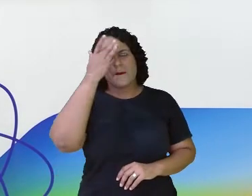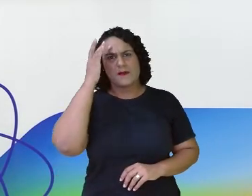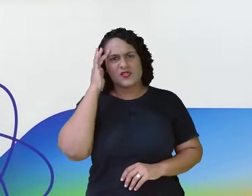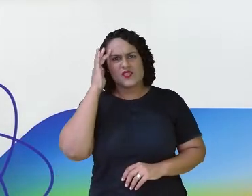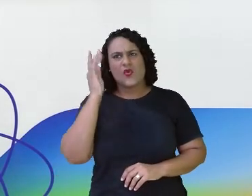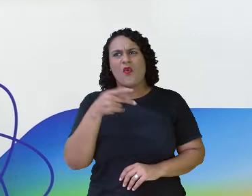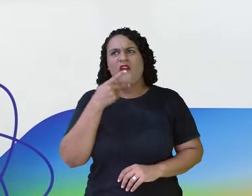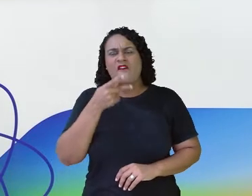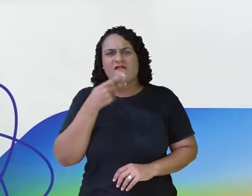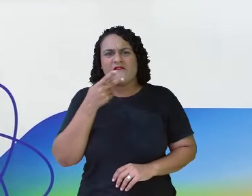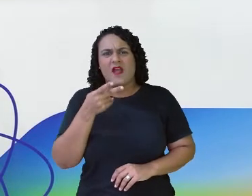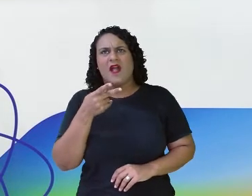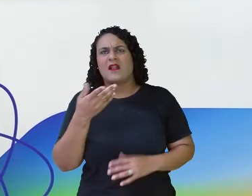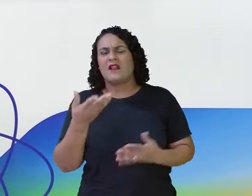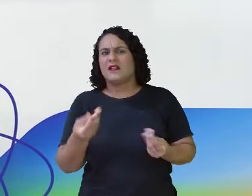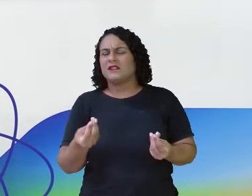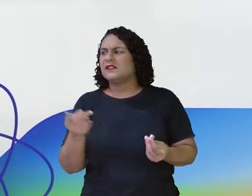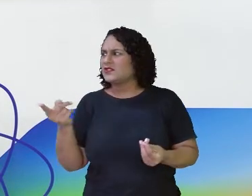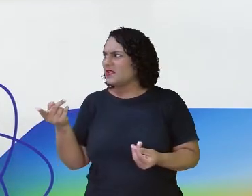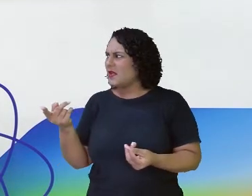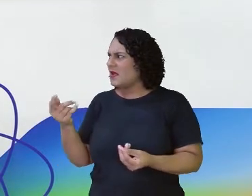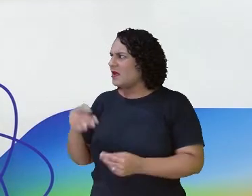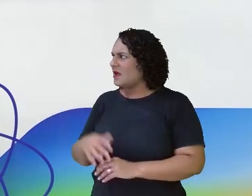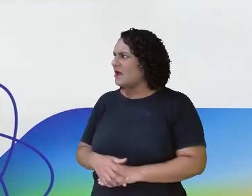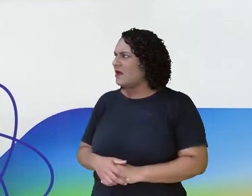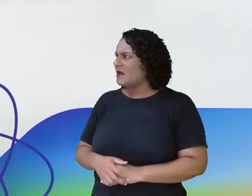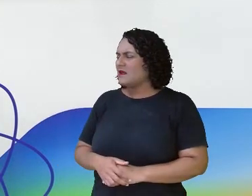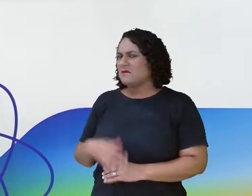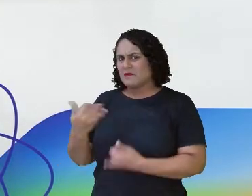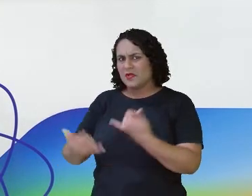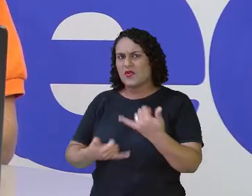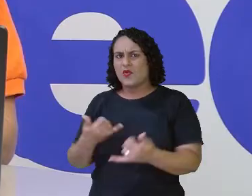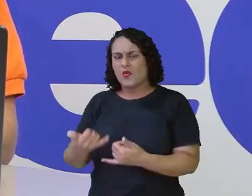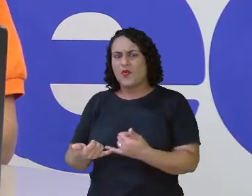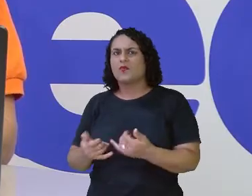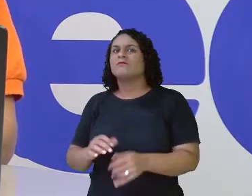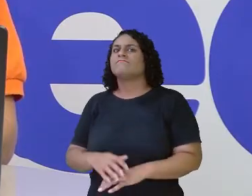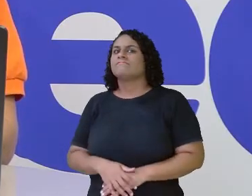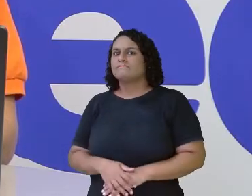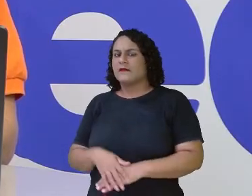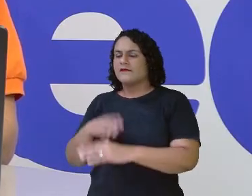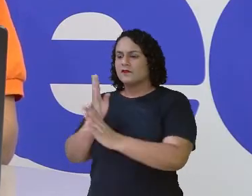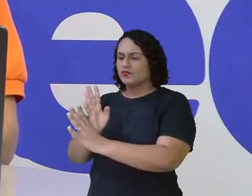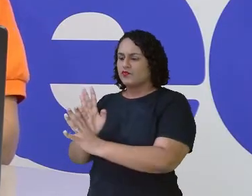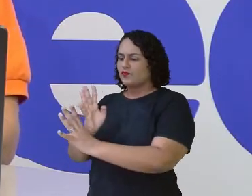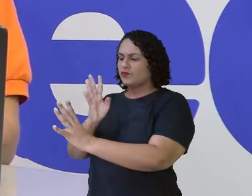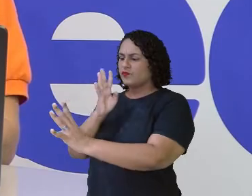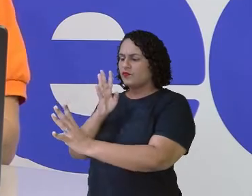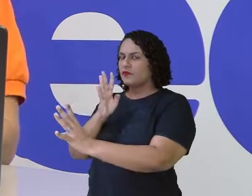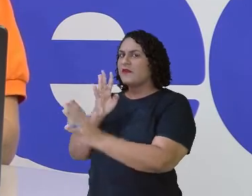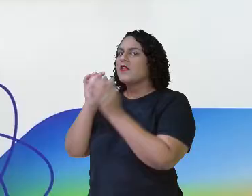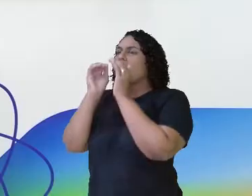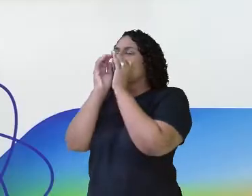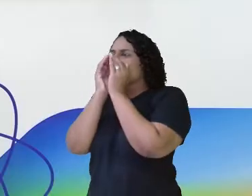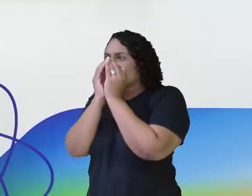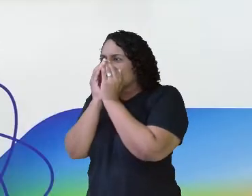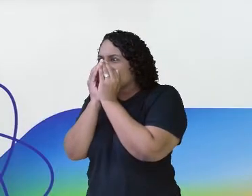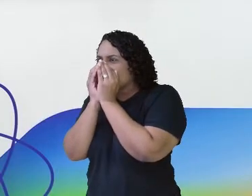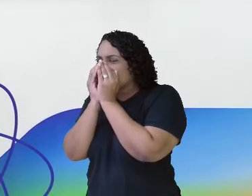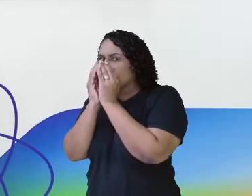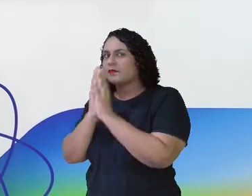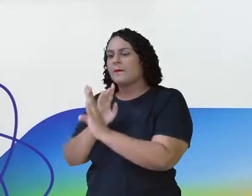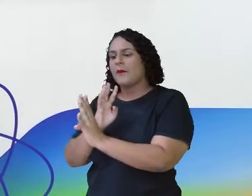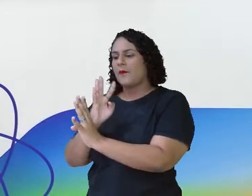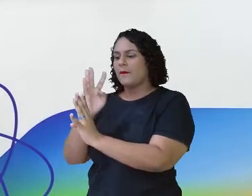né, professora? Com Já brincou certeza. telefone sem fio, professora? Às vezes a frase para a última criança, para a última pessoa da brincadeira, não